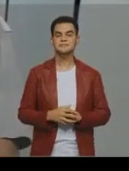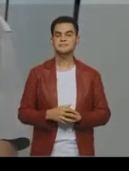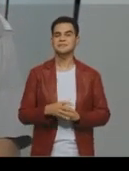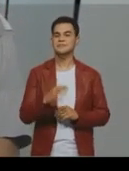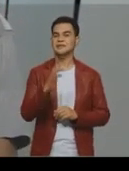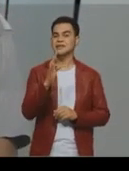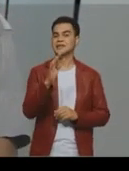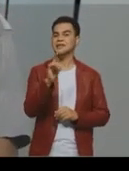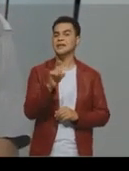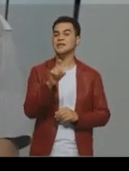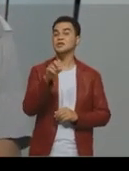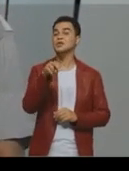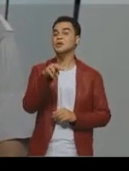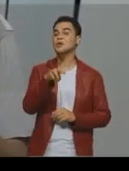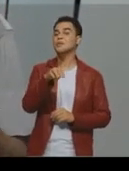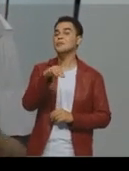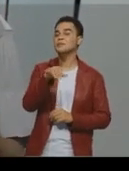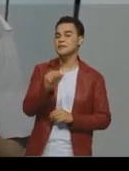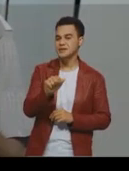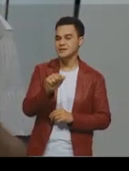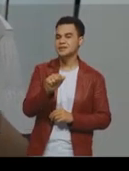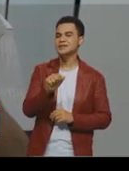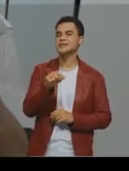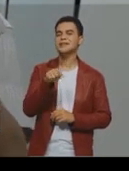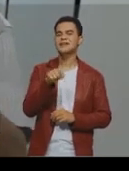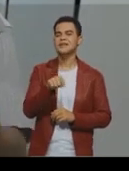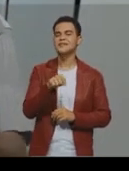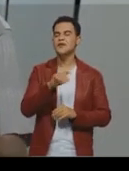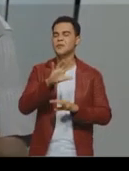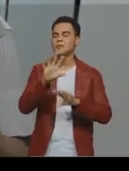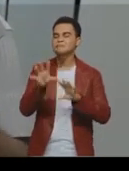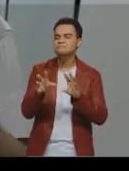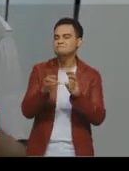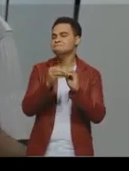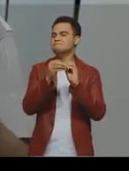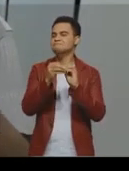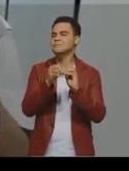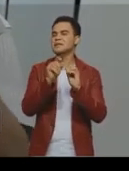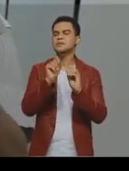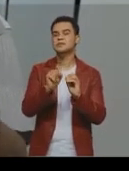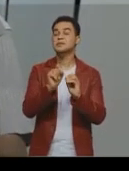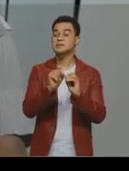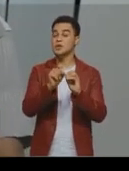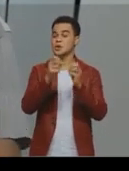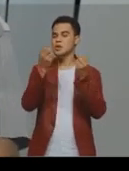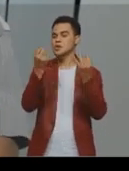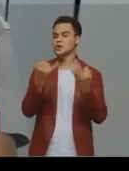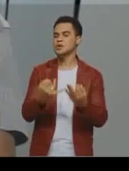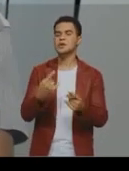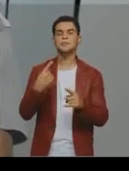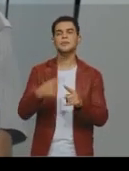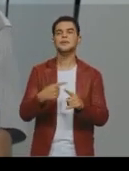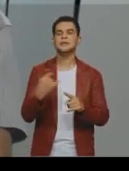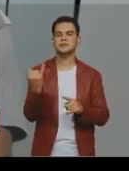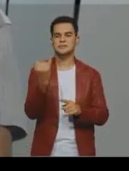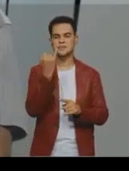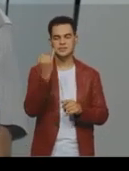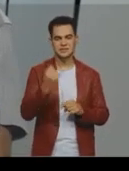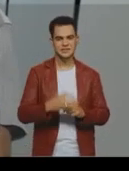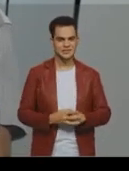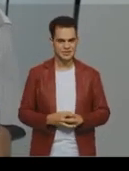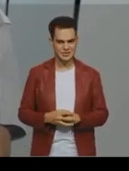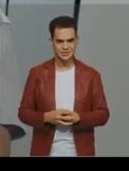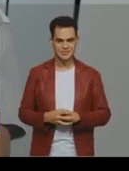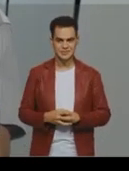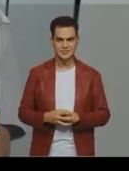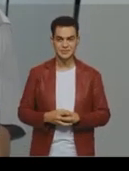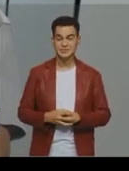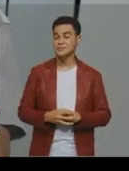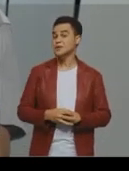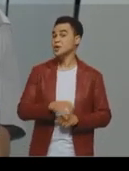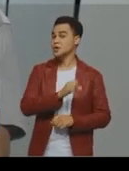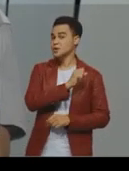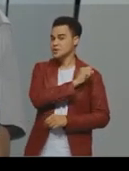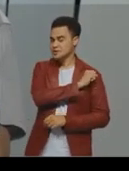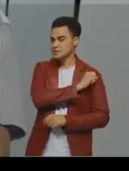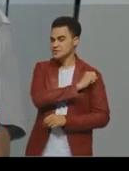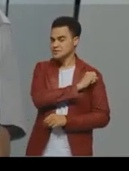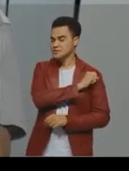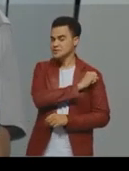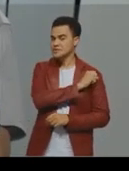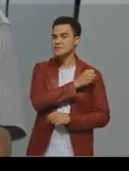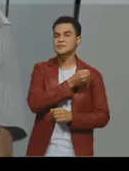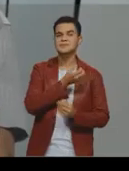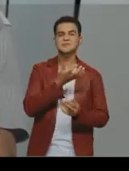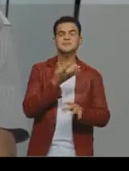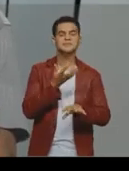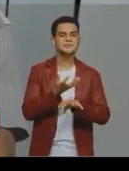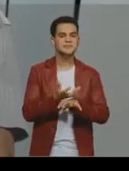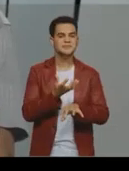introdução à taxonomia, falando de que se trata, né, e por que ela é importante. Com o oitavo ano, eu